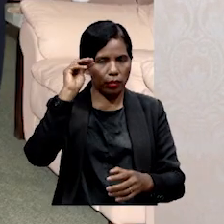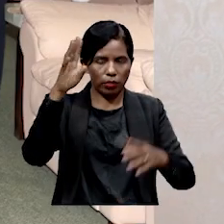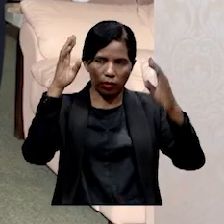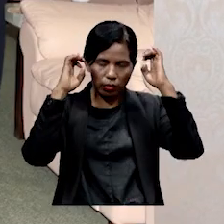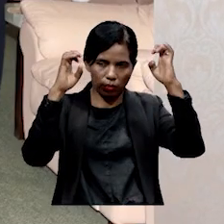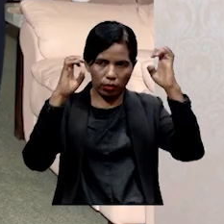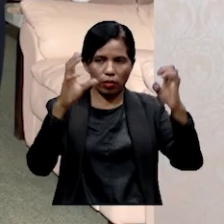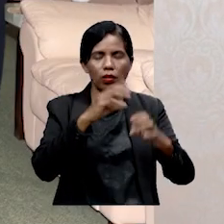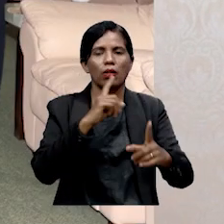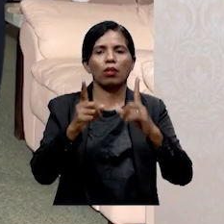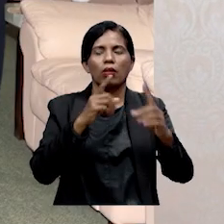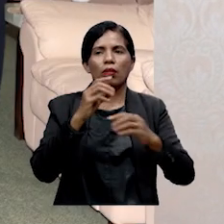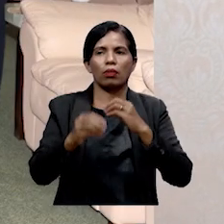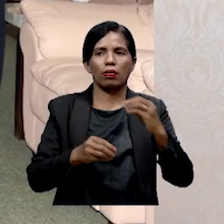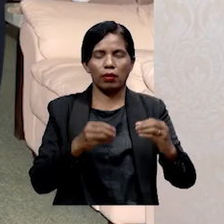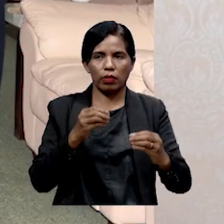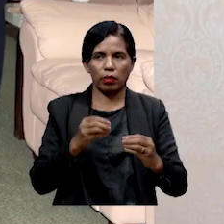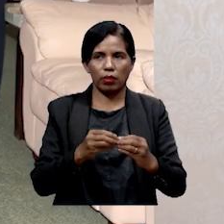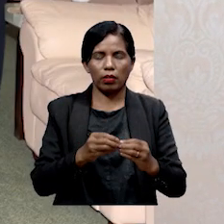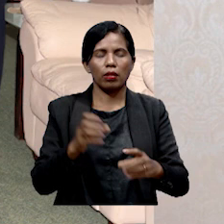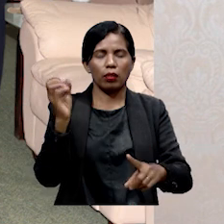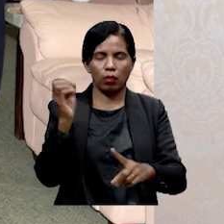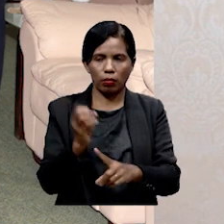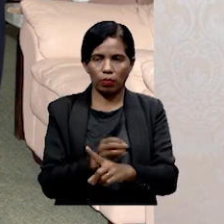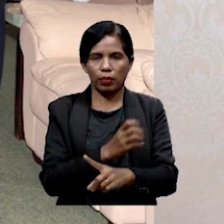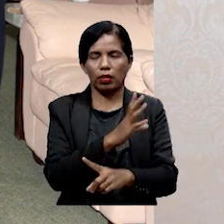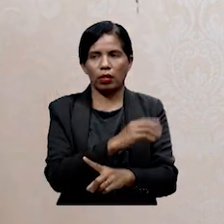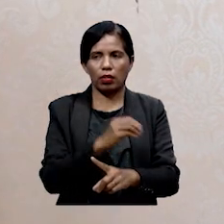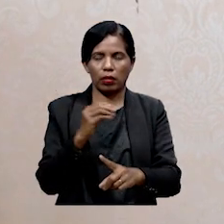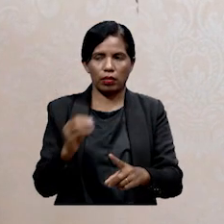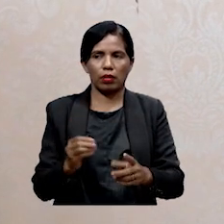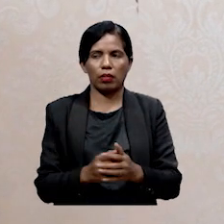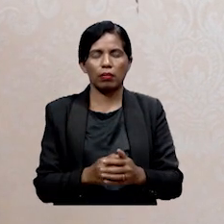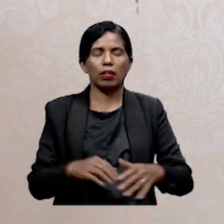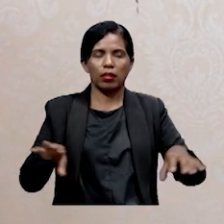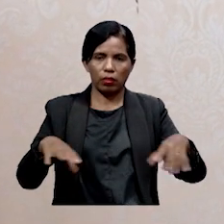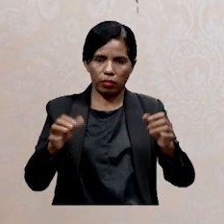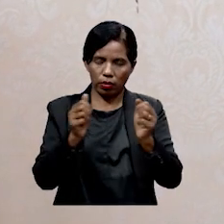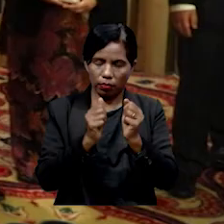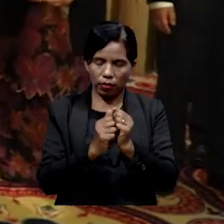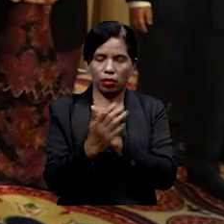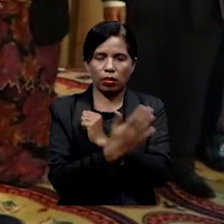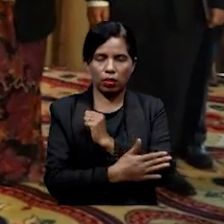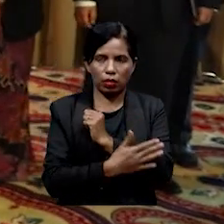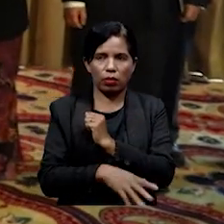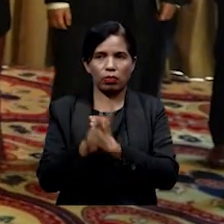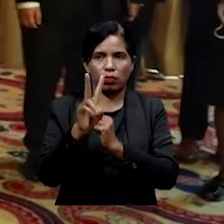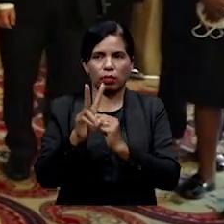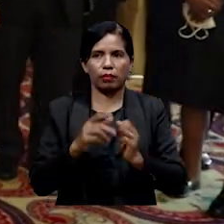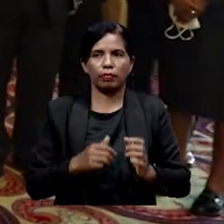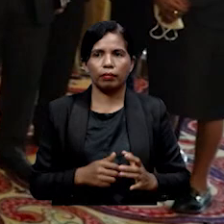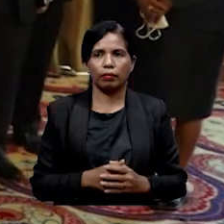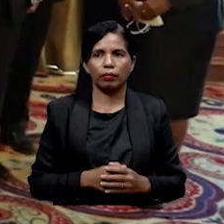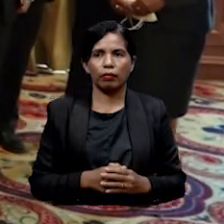hori kulia liutan con a oportunidade ba cooperação bilateral entre países ruane.